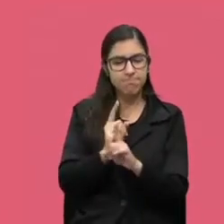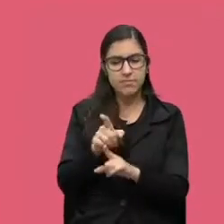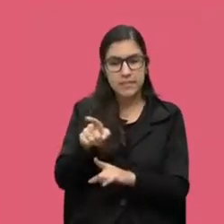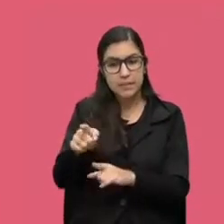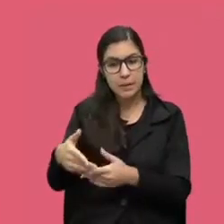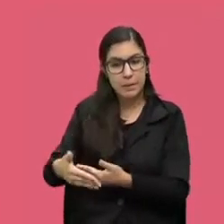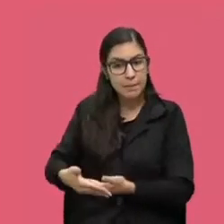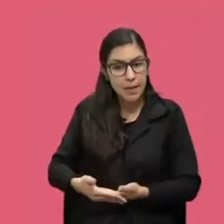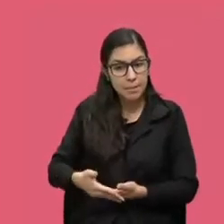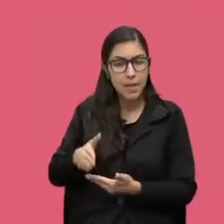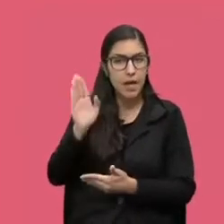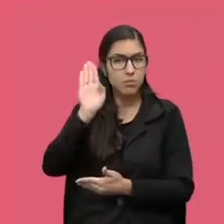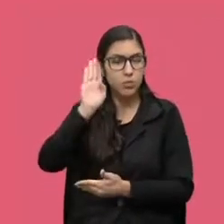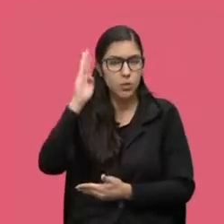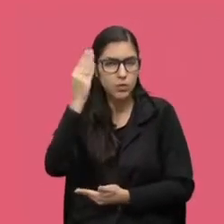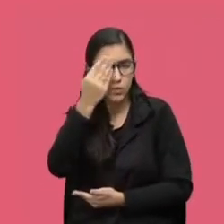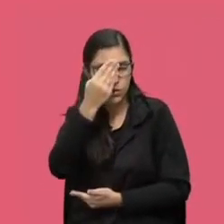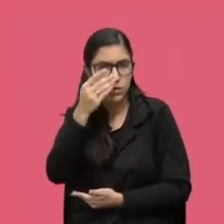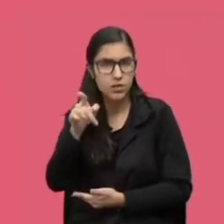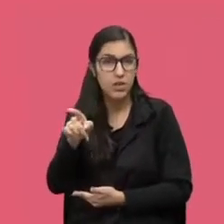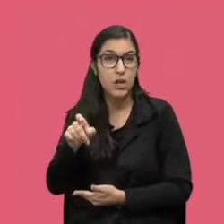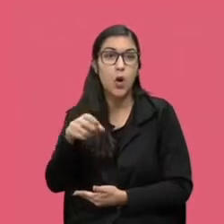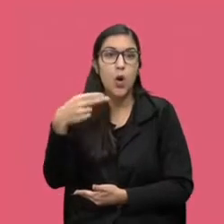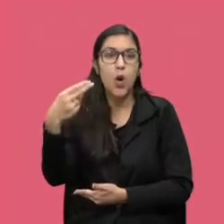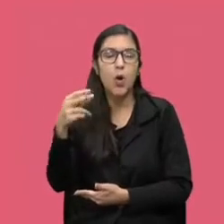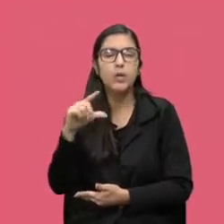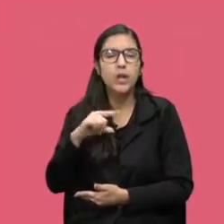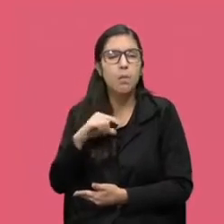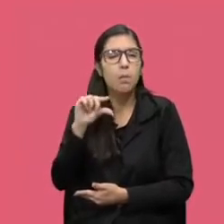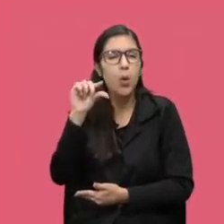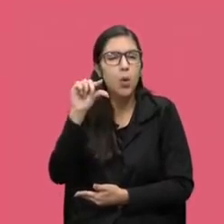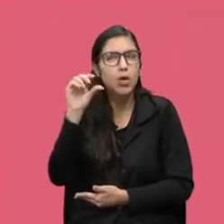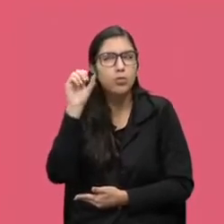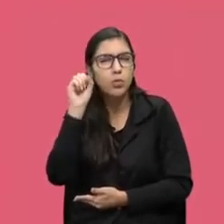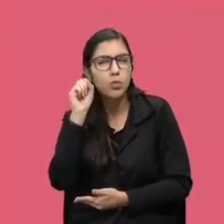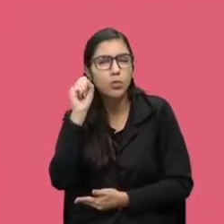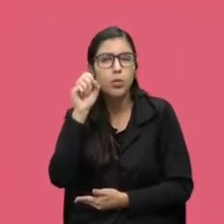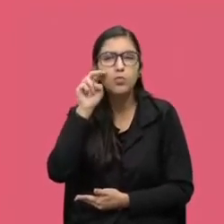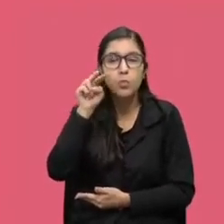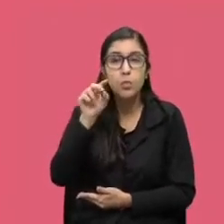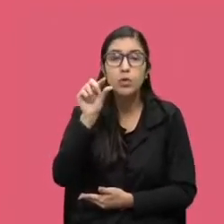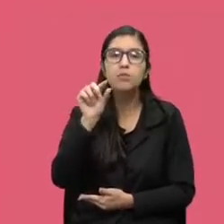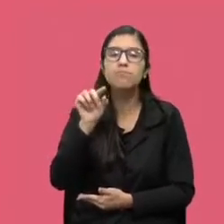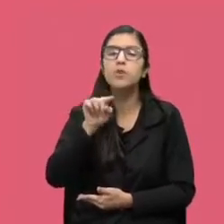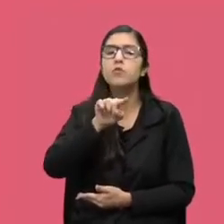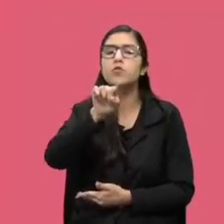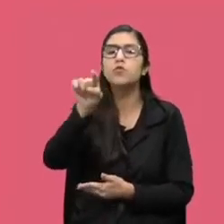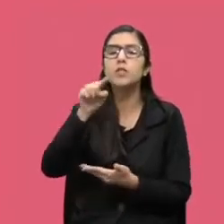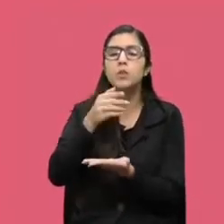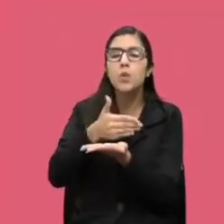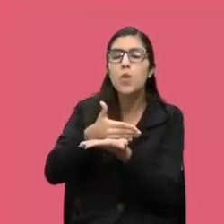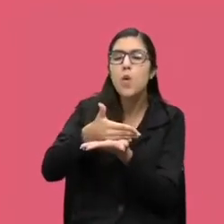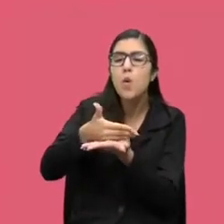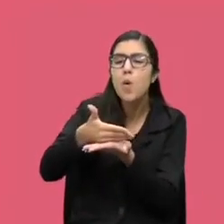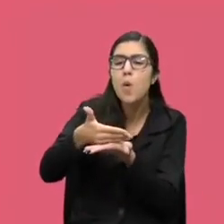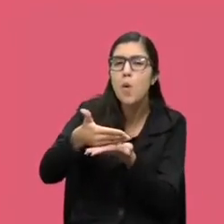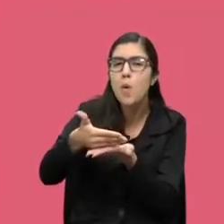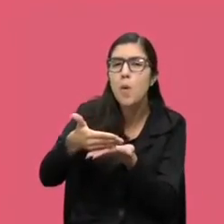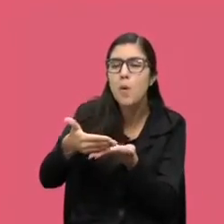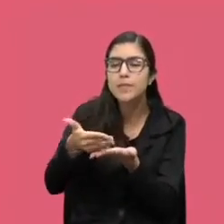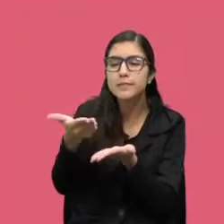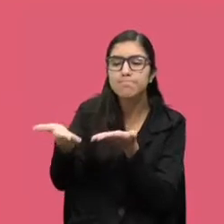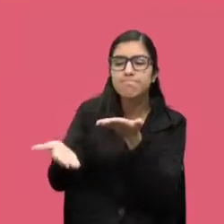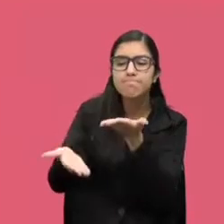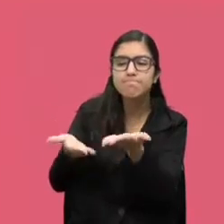bebê sem visão e sem audição ou com pequenos resíduos, como vocês começariam, dariam